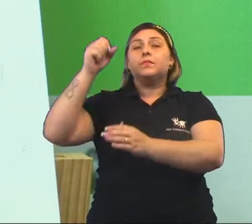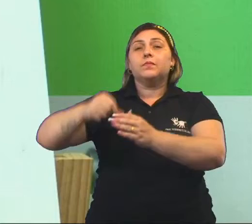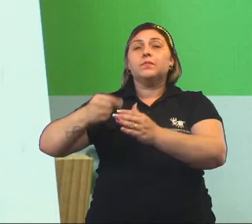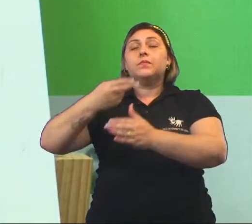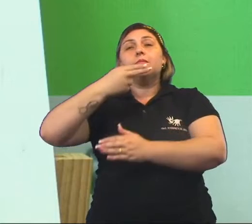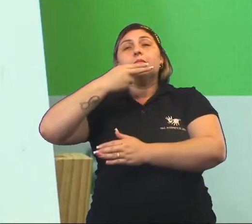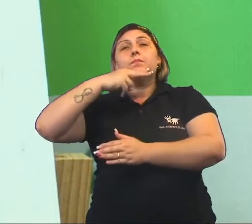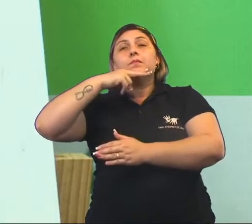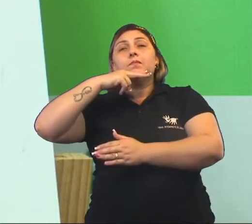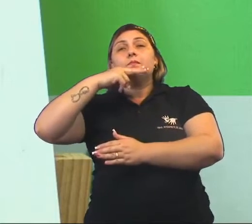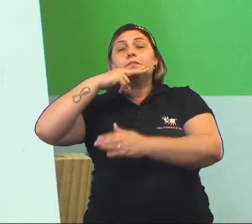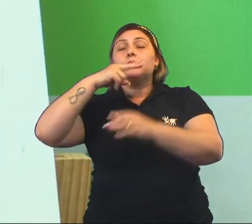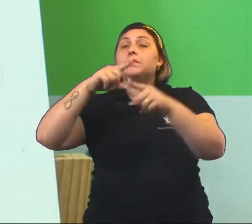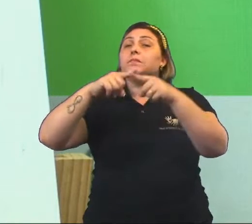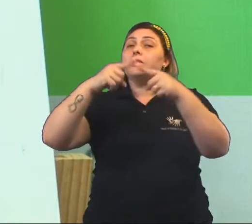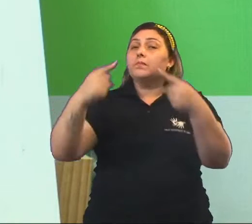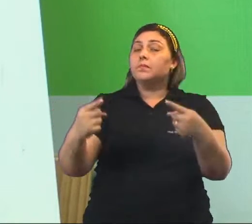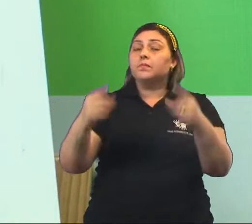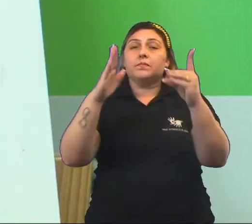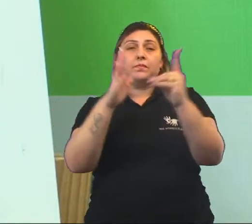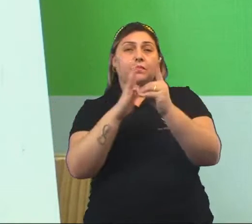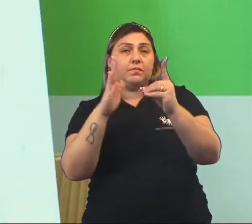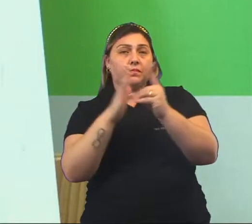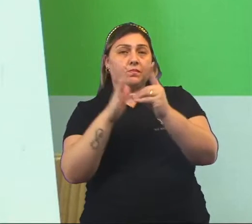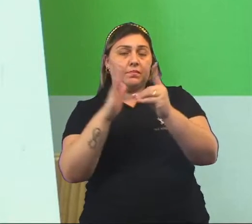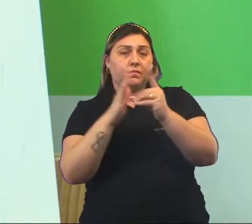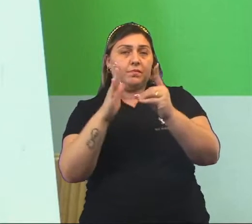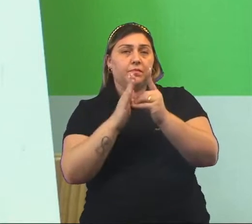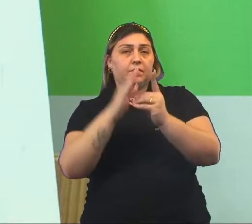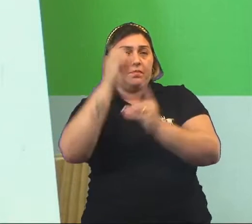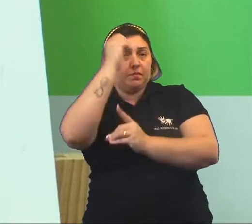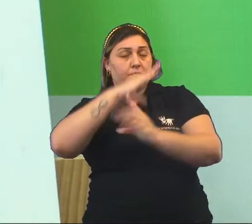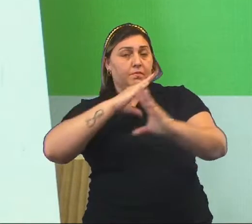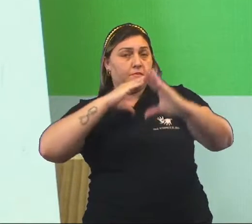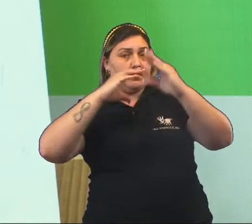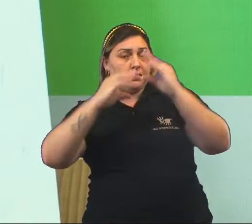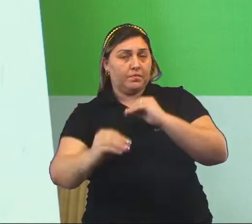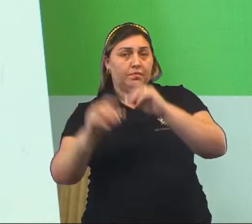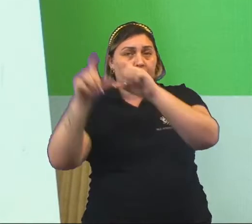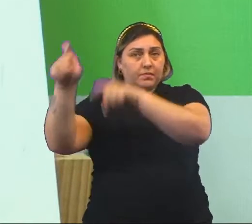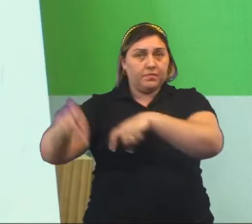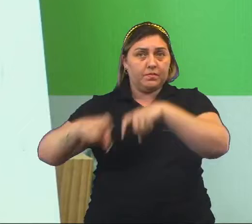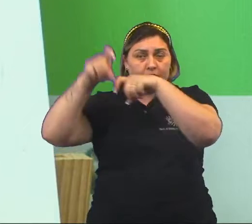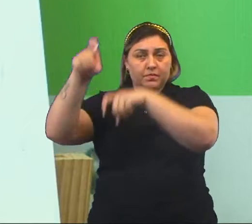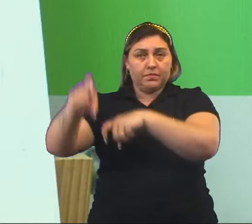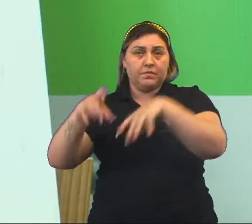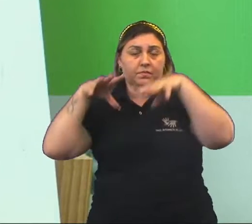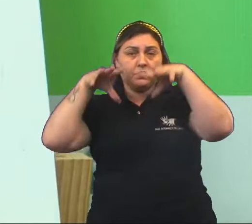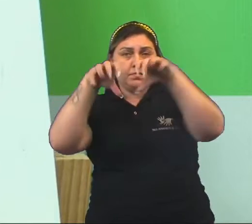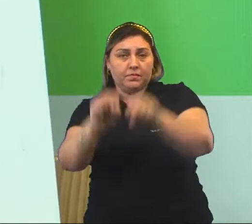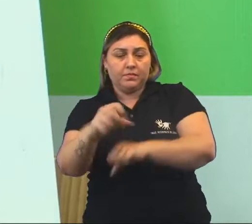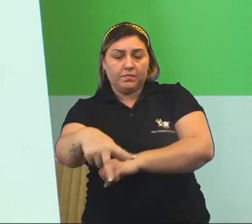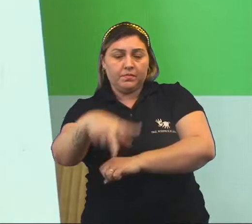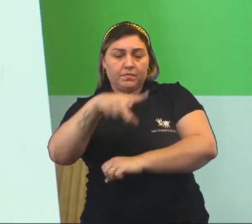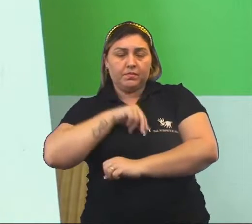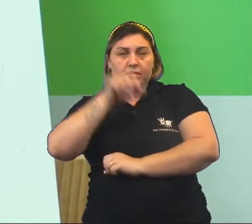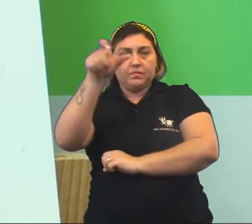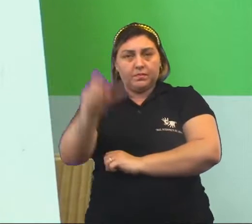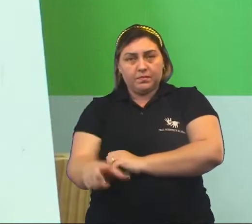cana-de-açúcar. Porém, os índios eram muito hostis e fugiam das fazendas e atacavam os